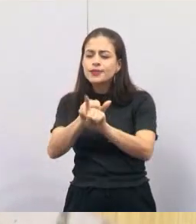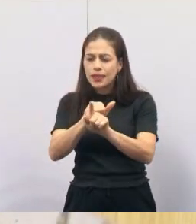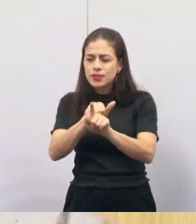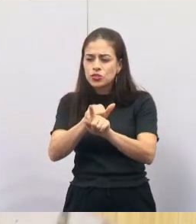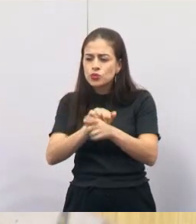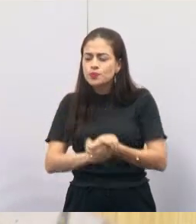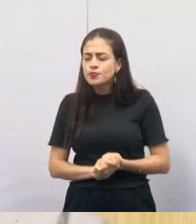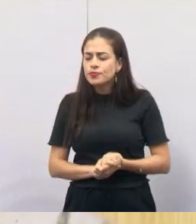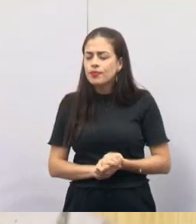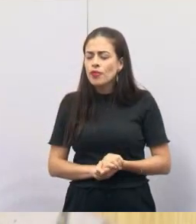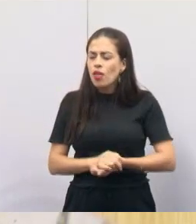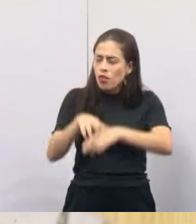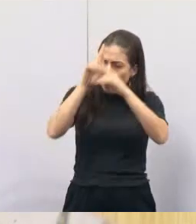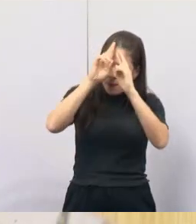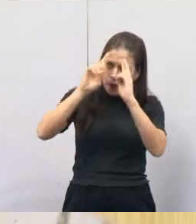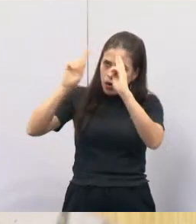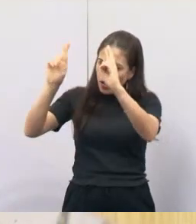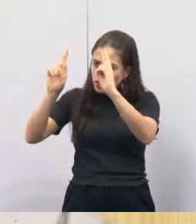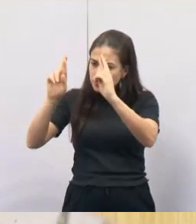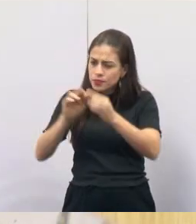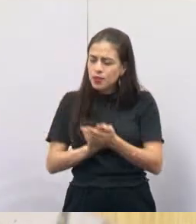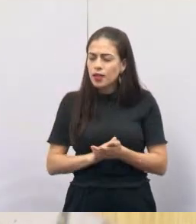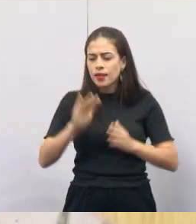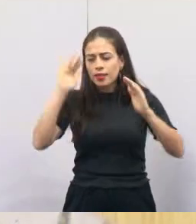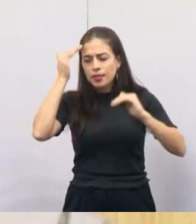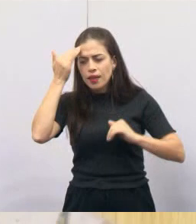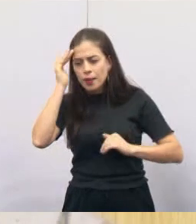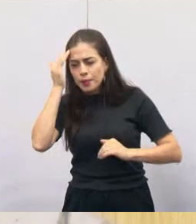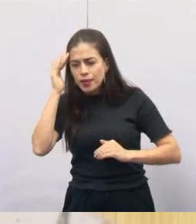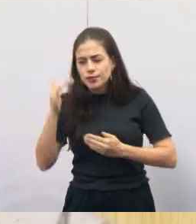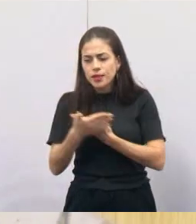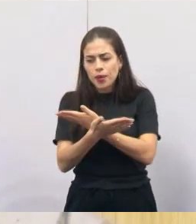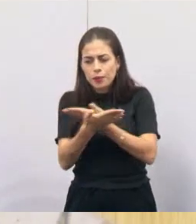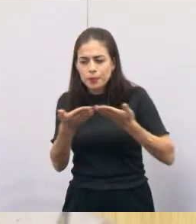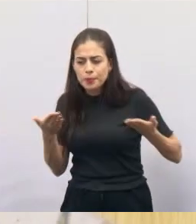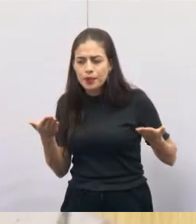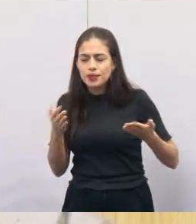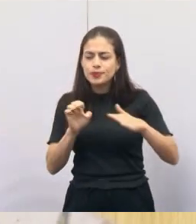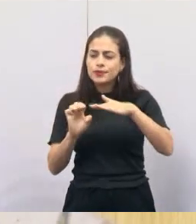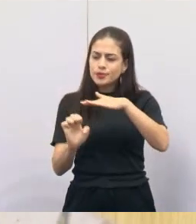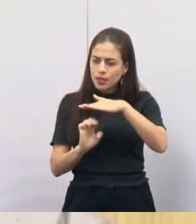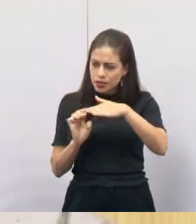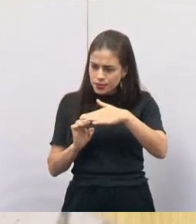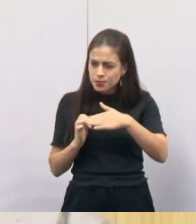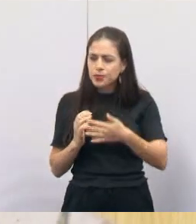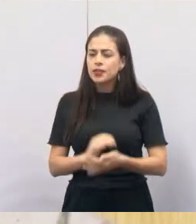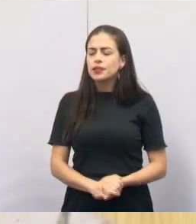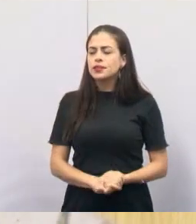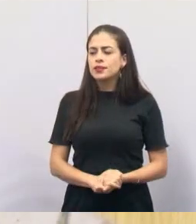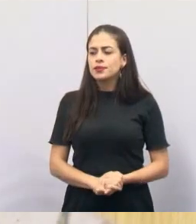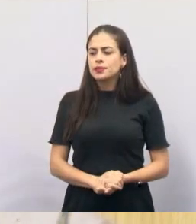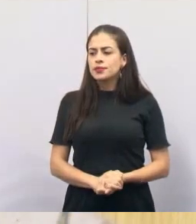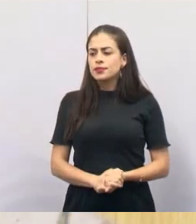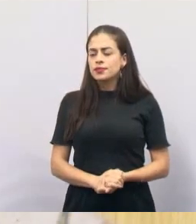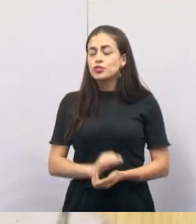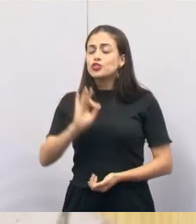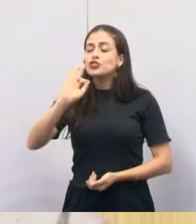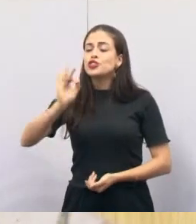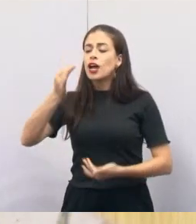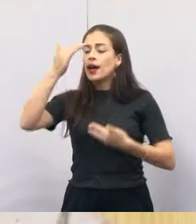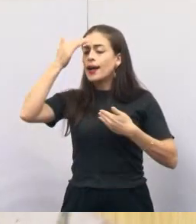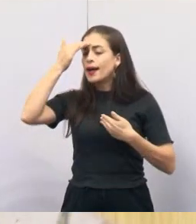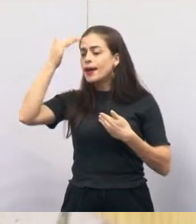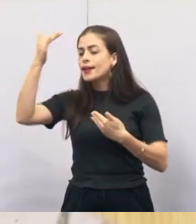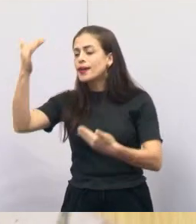muito respeitosamente, recorremos à compreensão e aos préstimos desse departamento e,